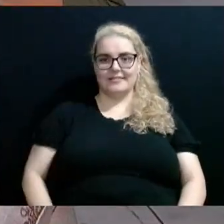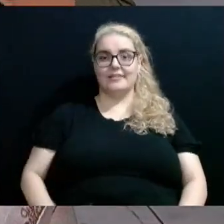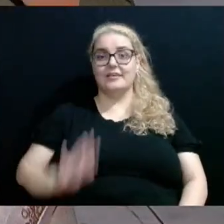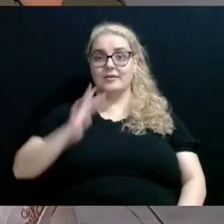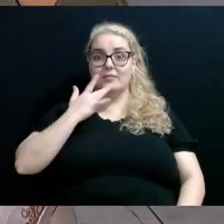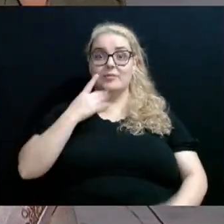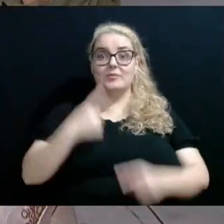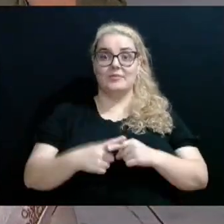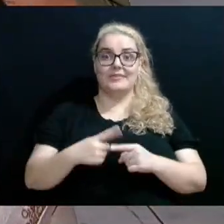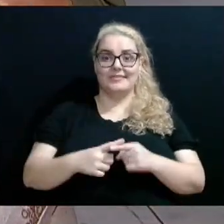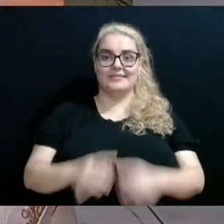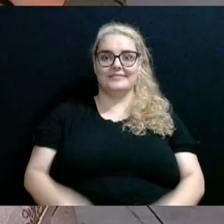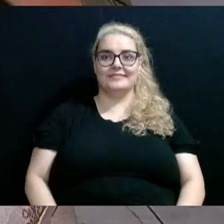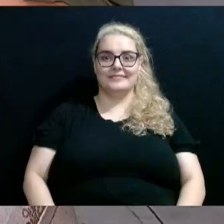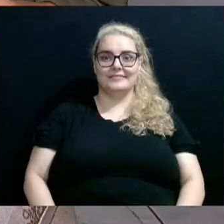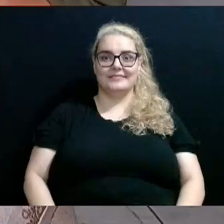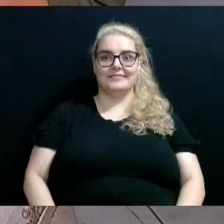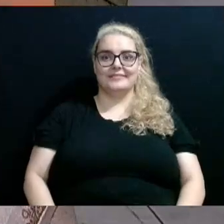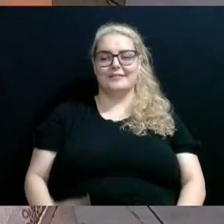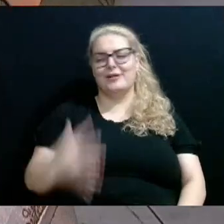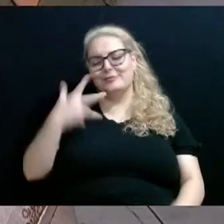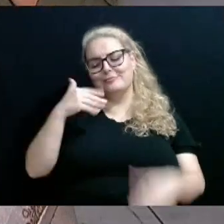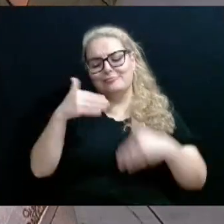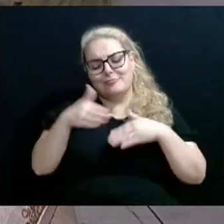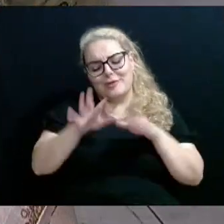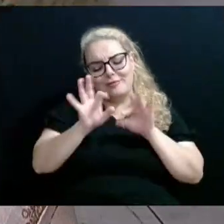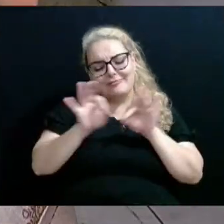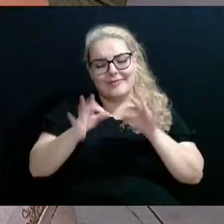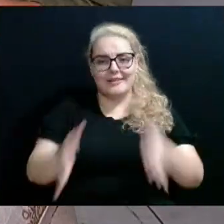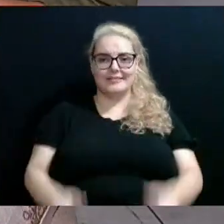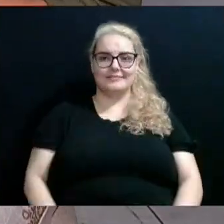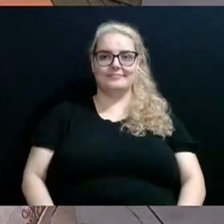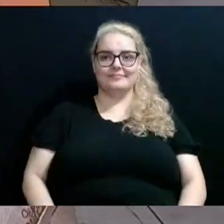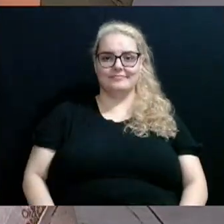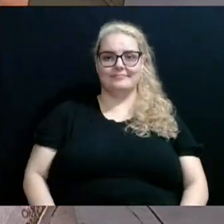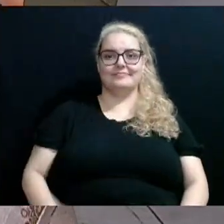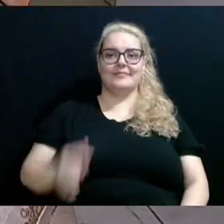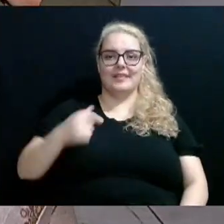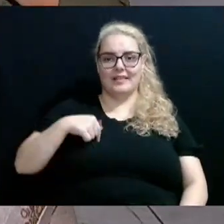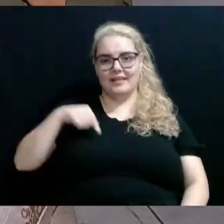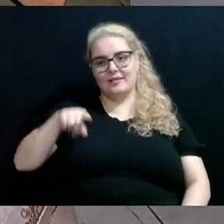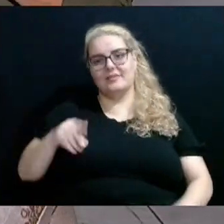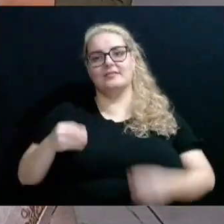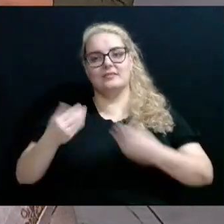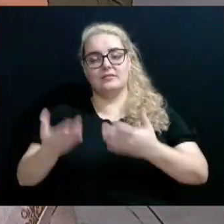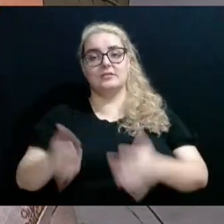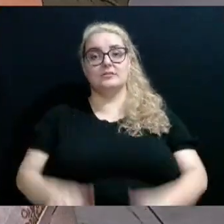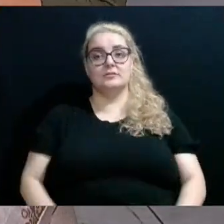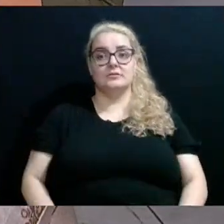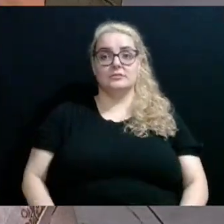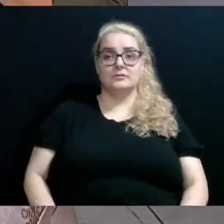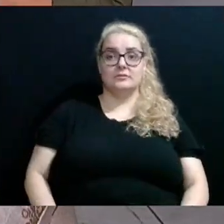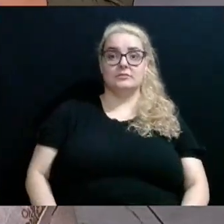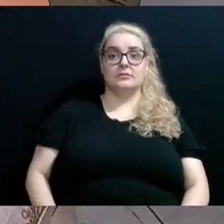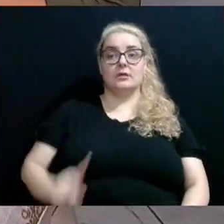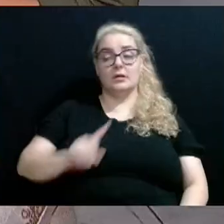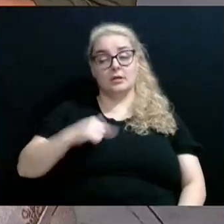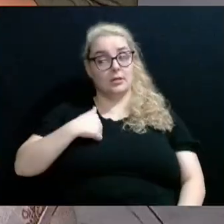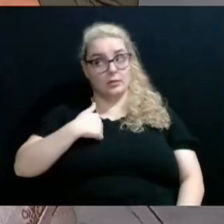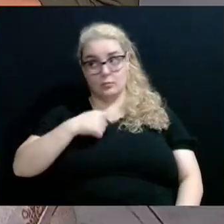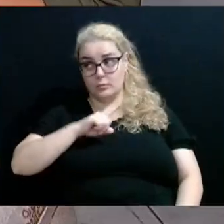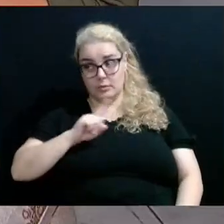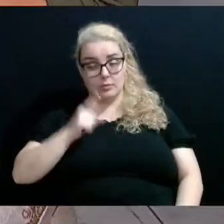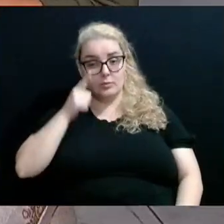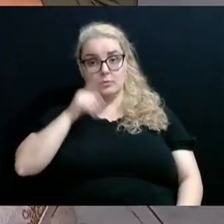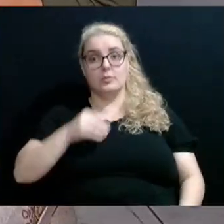acho assim, tá tão bonitinho, tão arrumadinho, que às vezes eu mesma acabo entregando. Não dando para me entregar, tem um